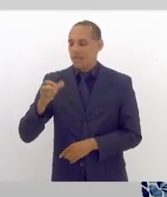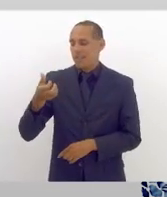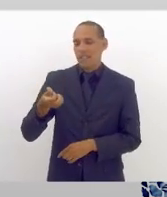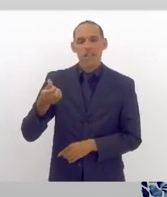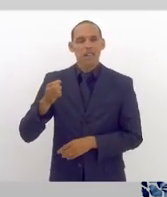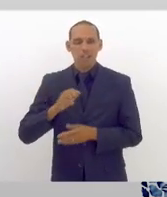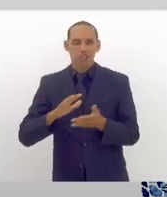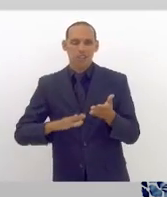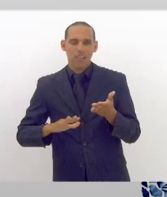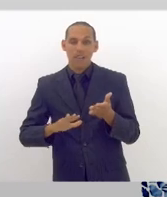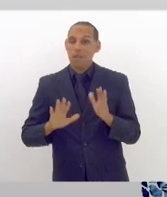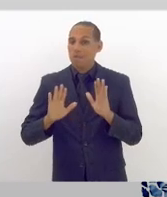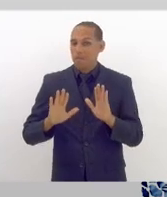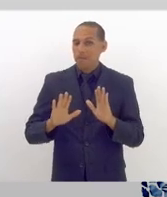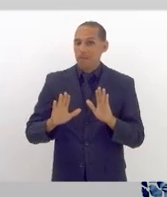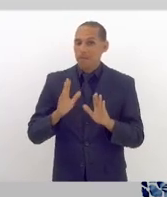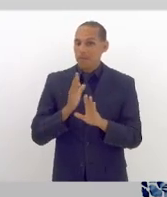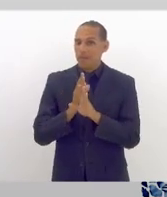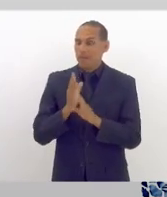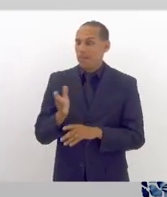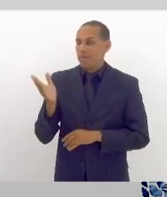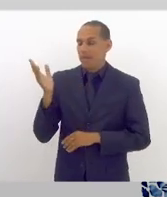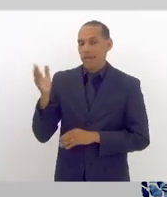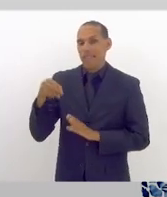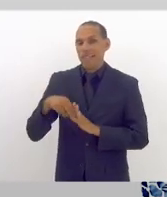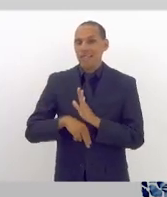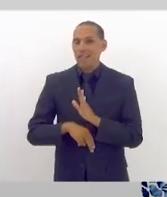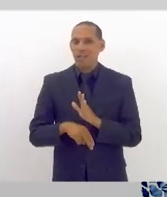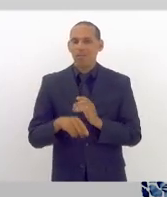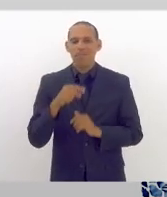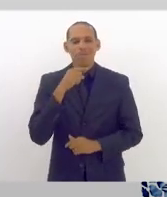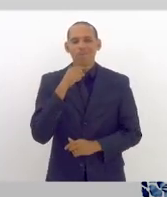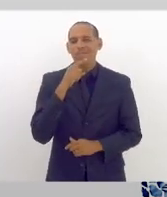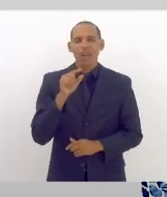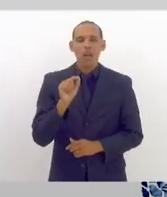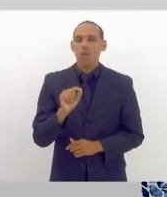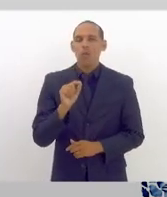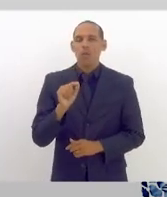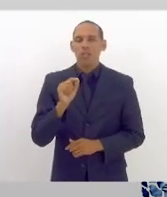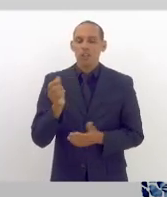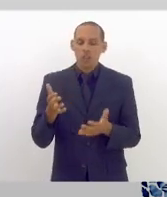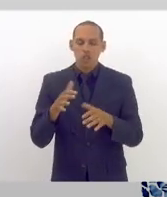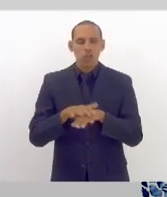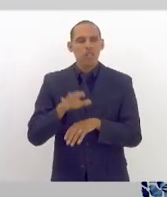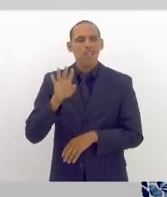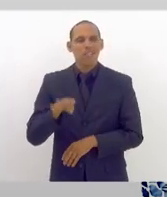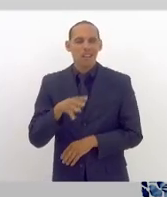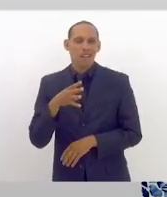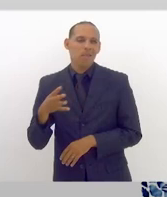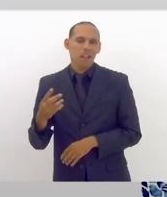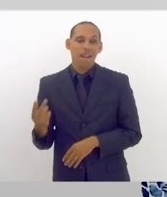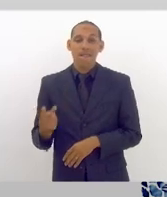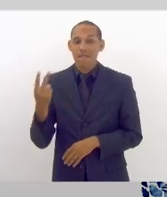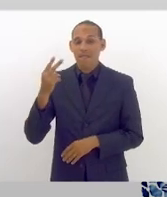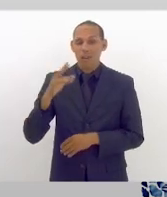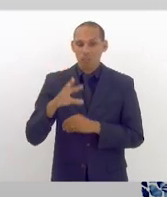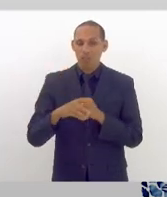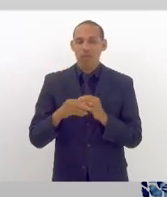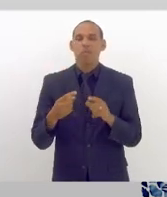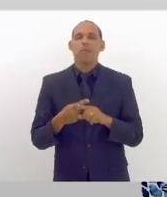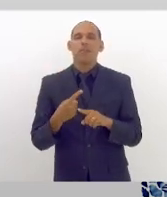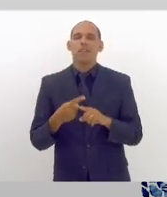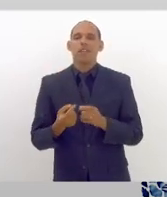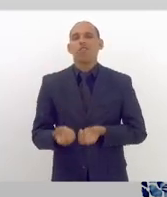entretanto pode continuar não foi possível incluir a tabela com os componentes valor adicionado porque as informações